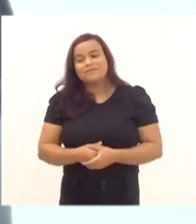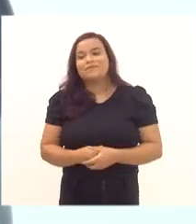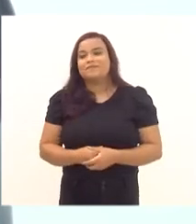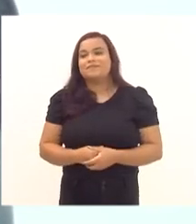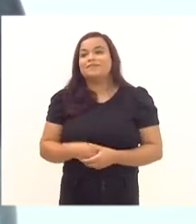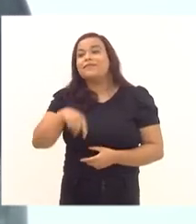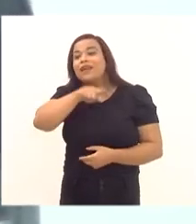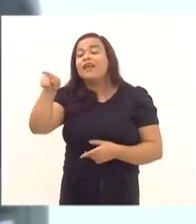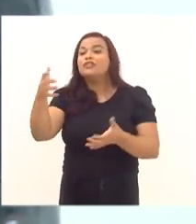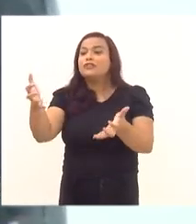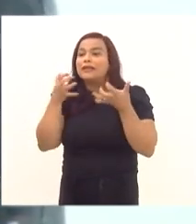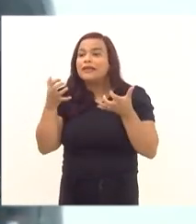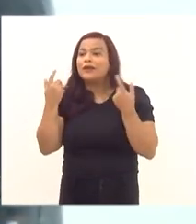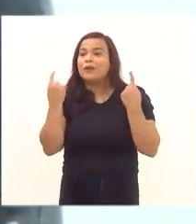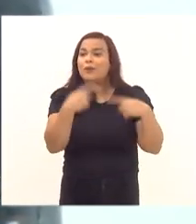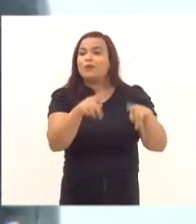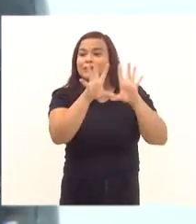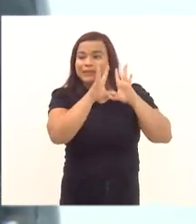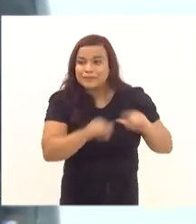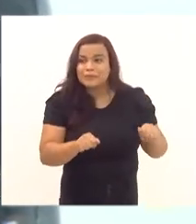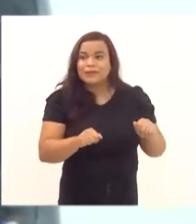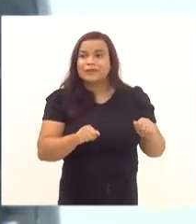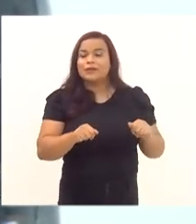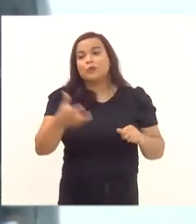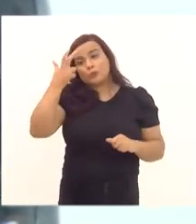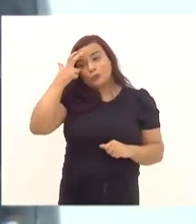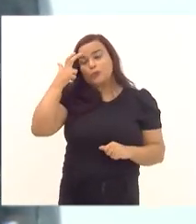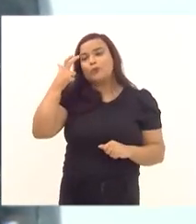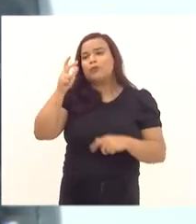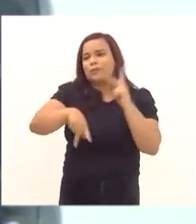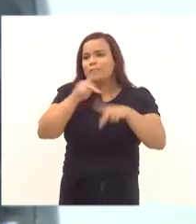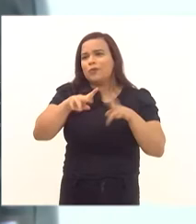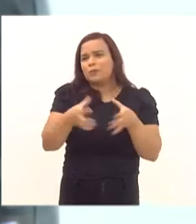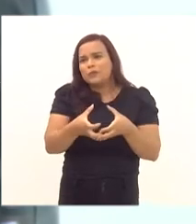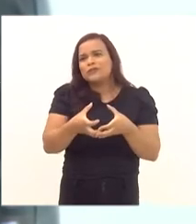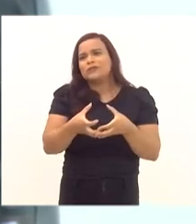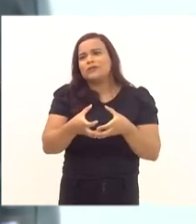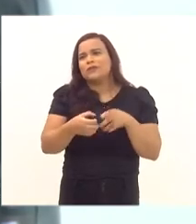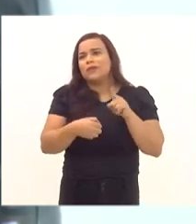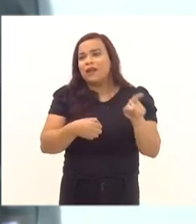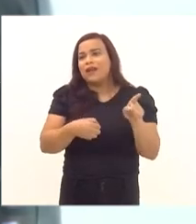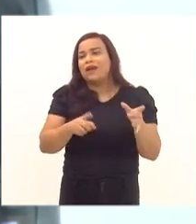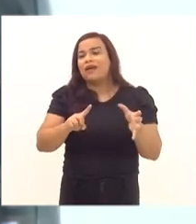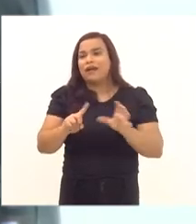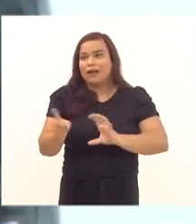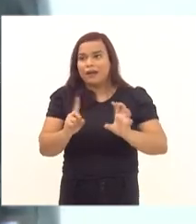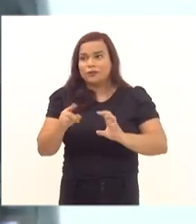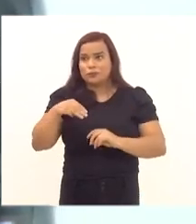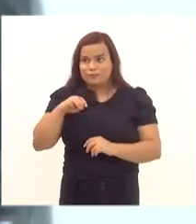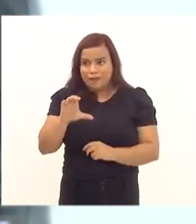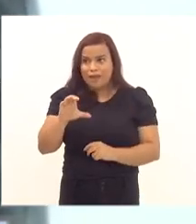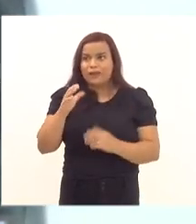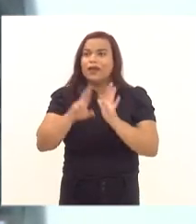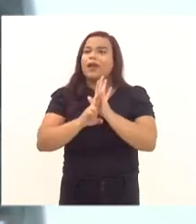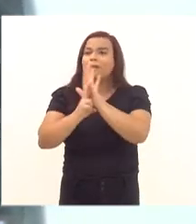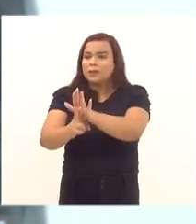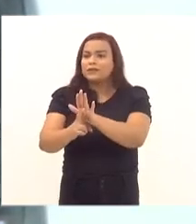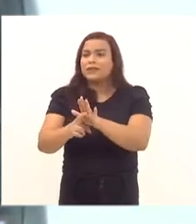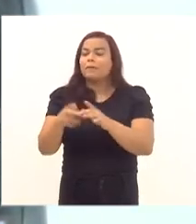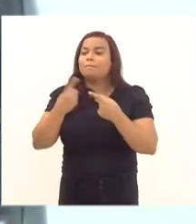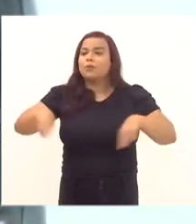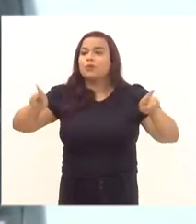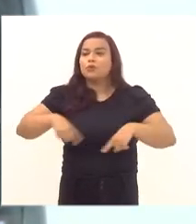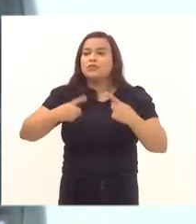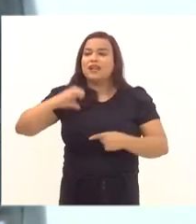eles querem acabar com a nossa com a nossa cultura popular que onde a rádio MEC ela representa esse lixo de música